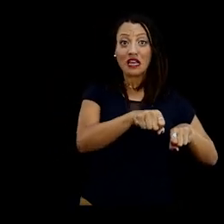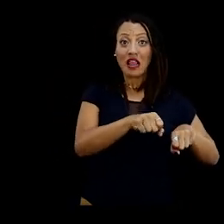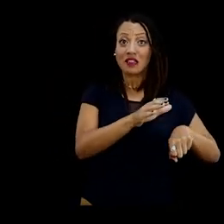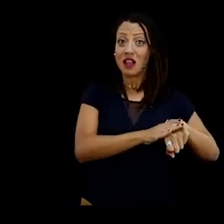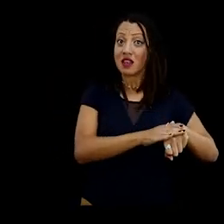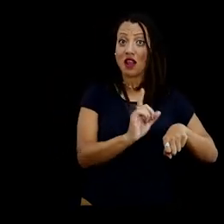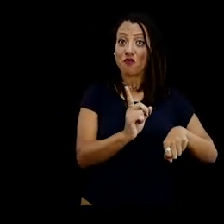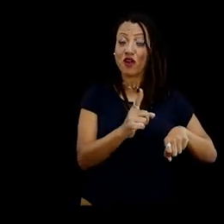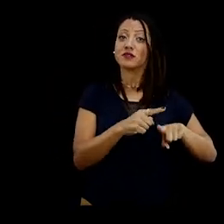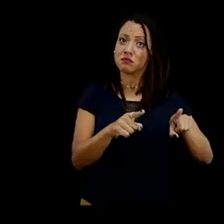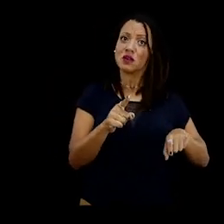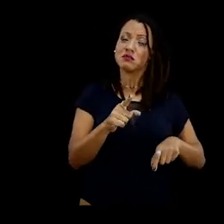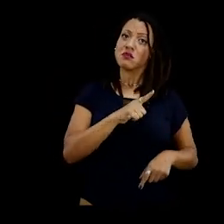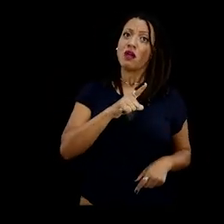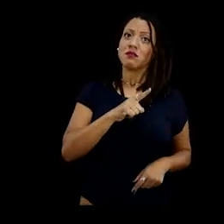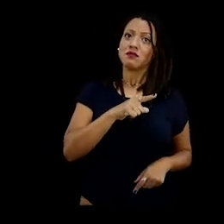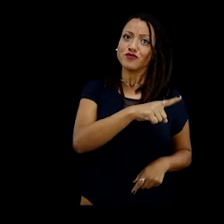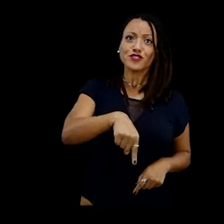têm bicicletas?